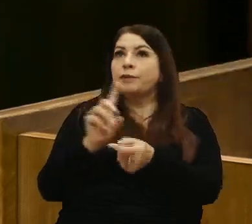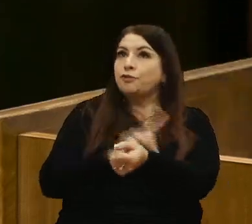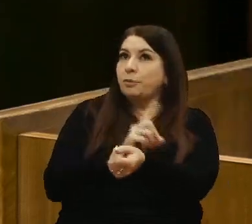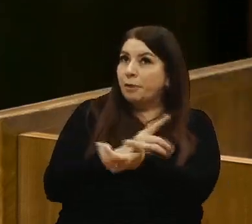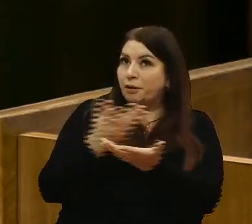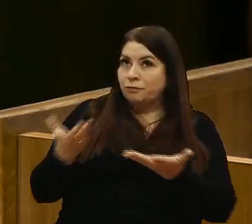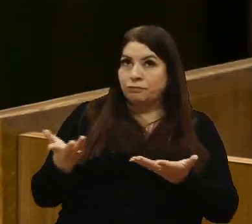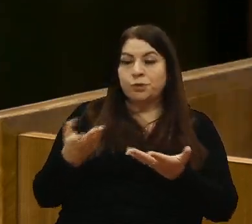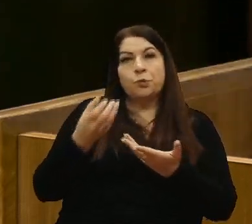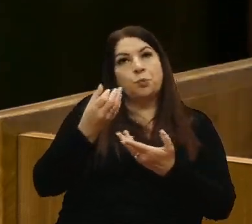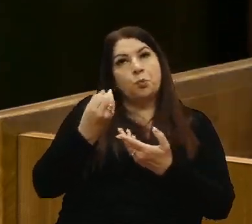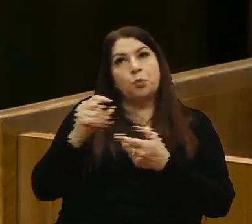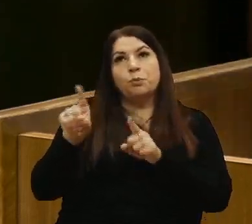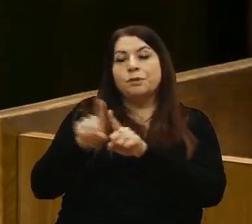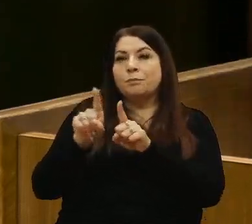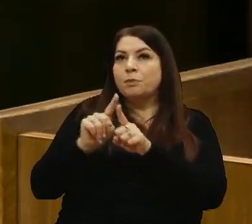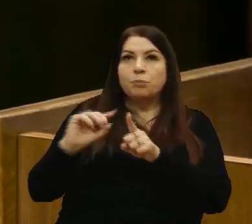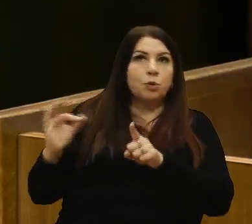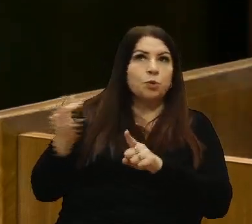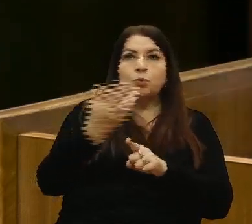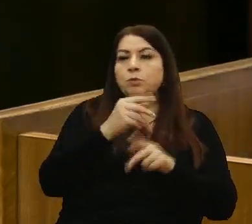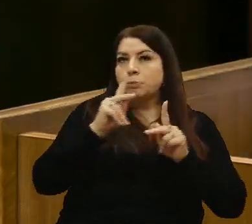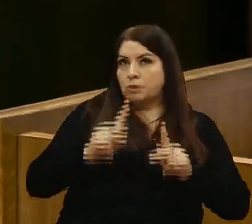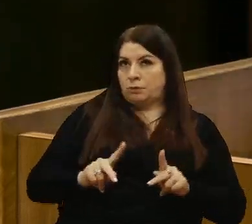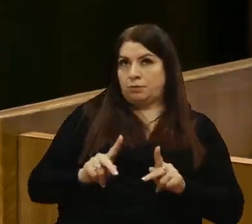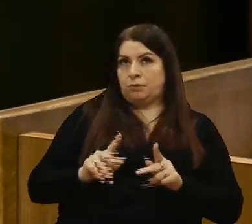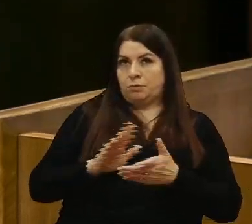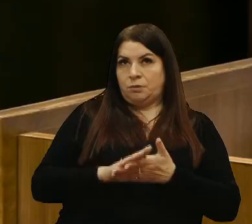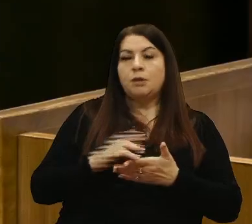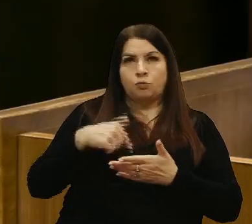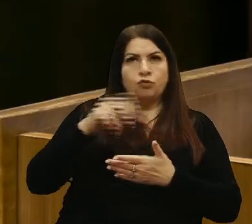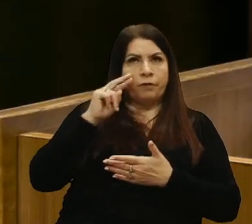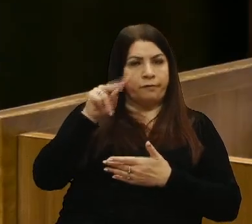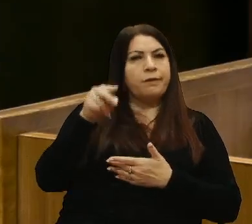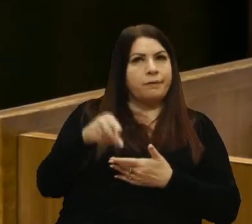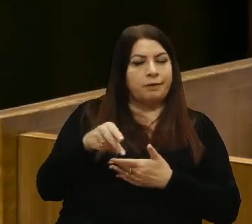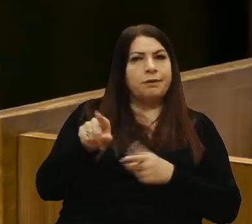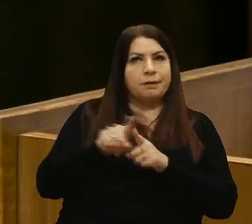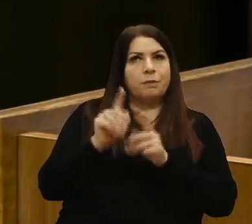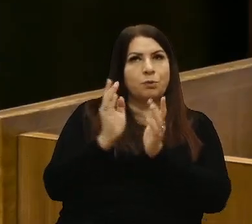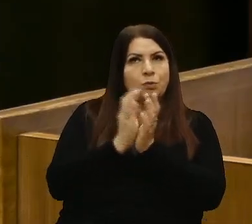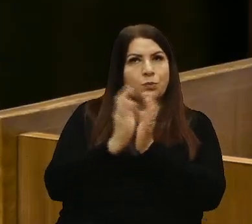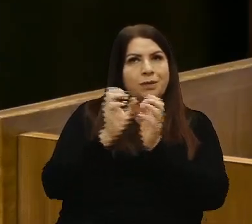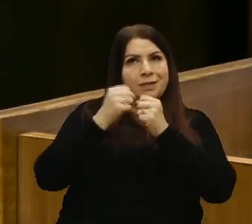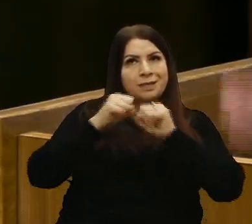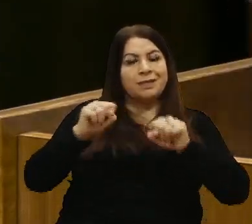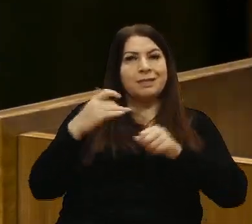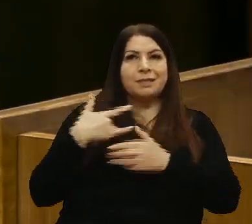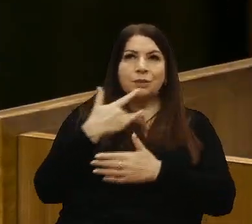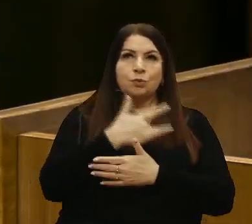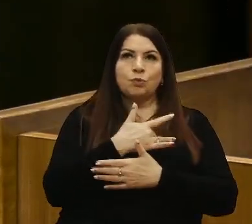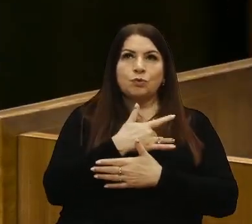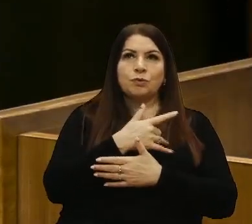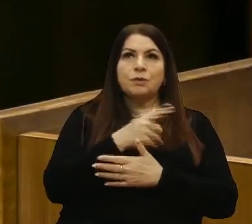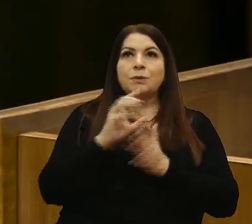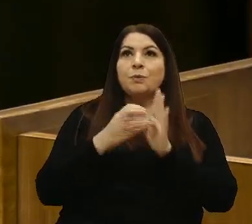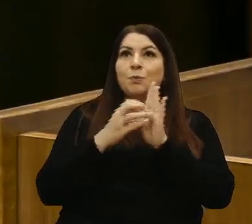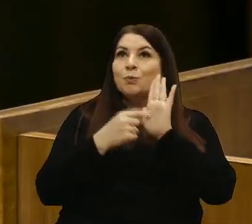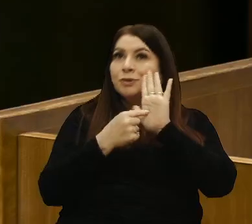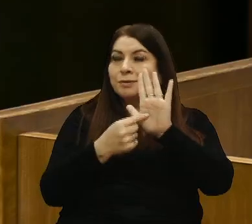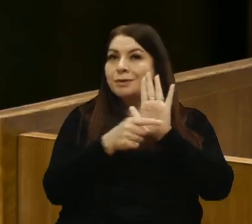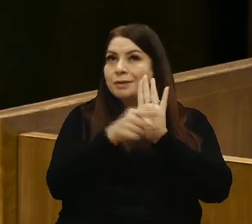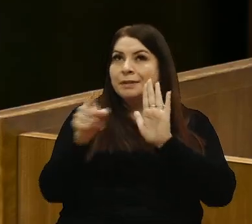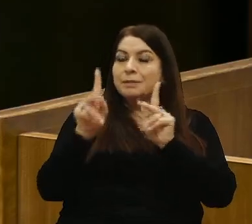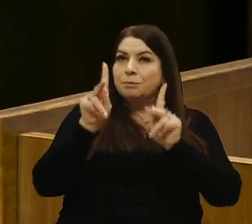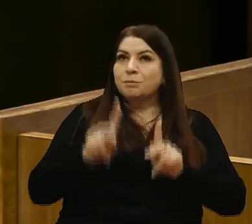diabético, ou também para todas as pessoas. Eu já vi aqui a turma da Secretaria da Saúde trazendo os dados